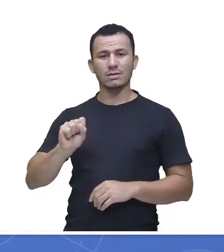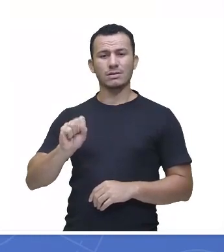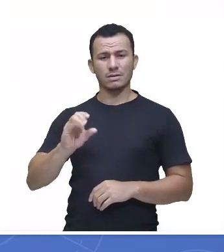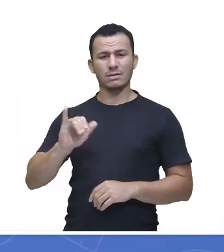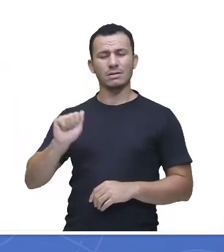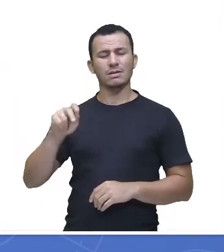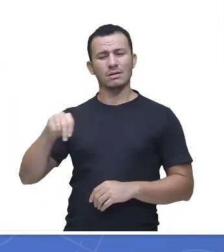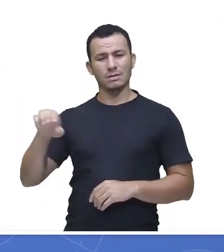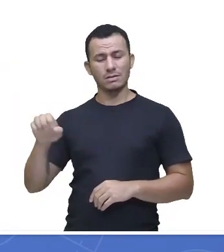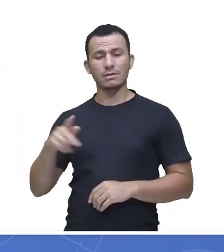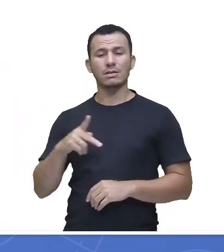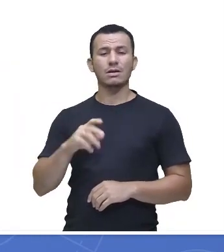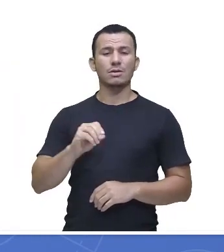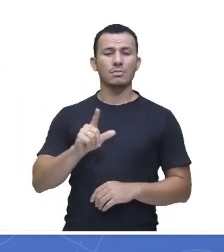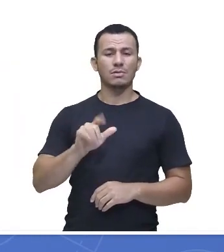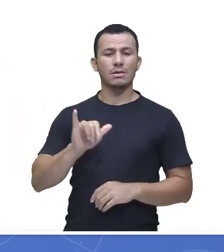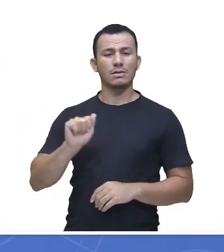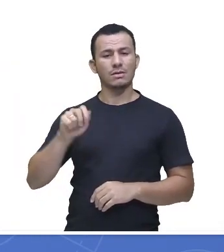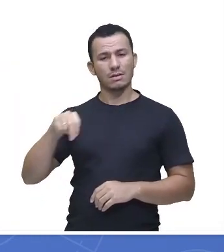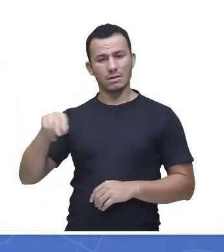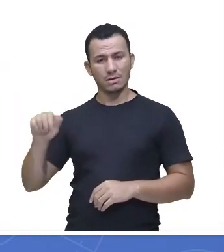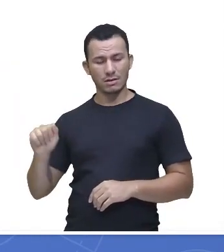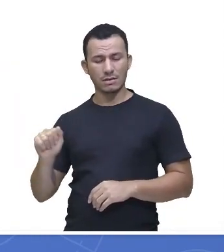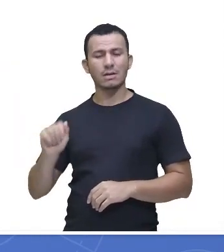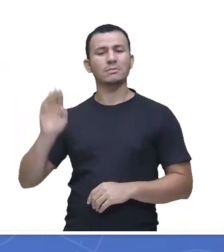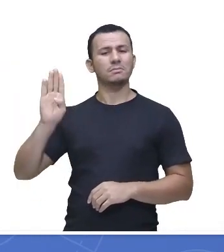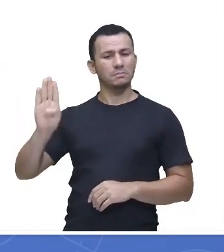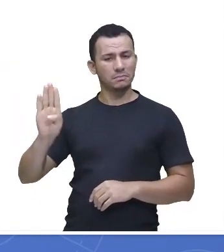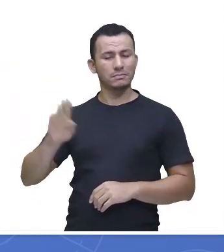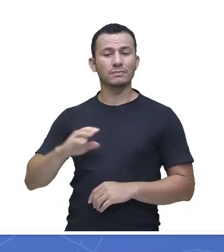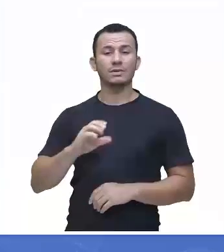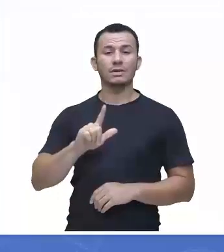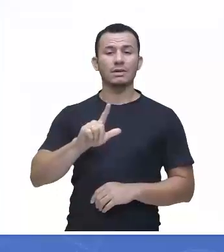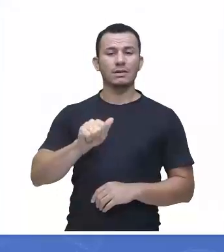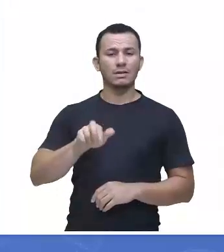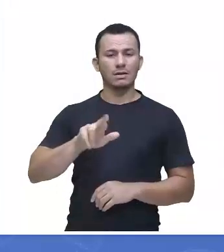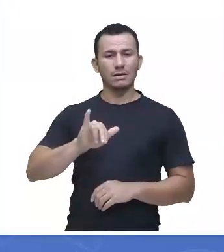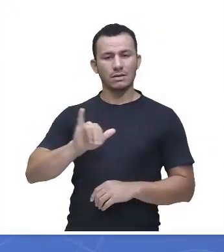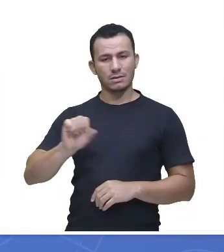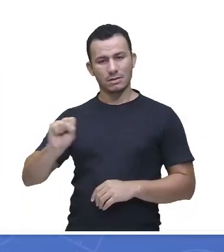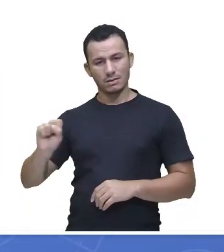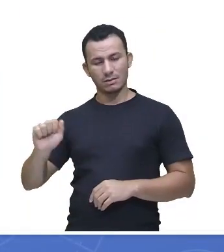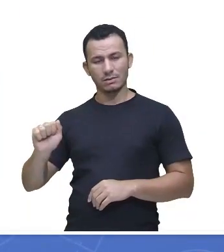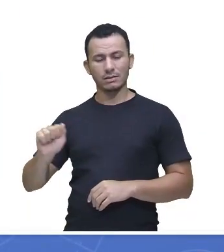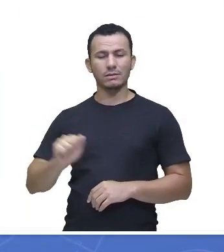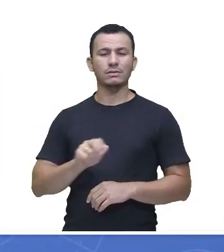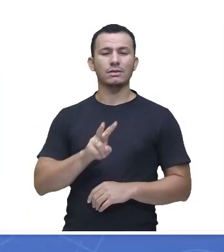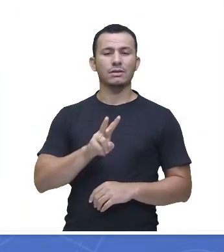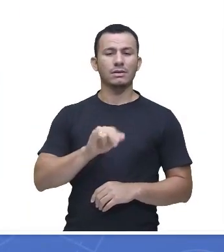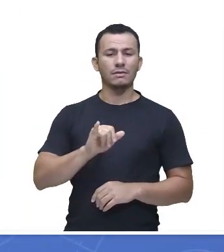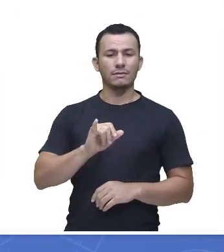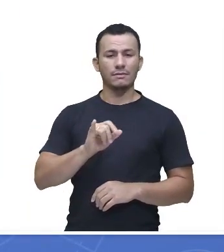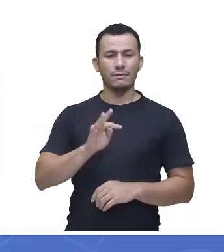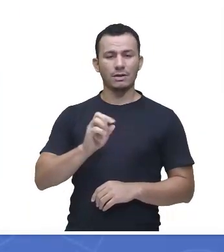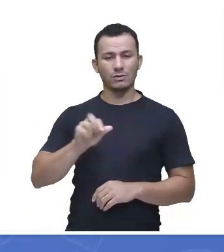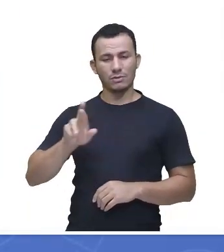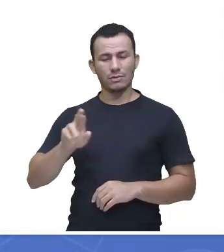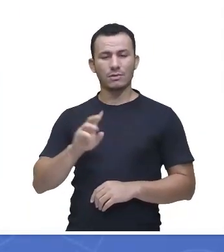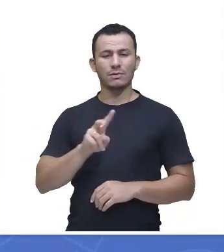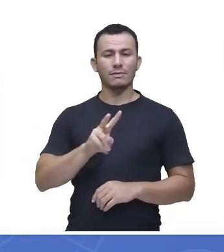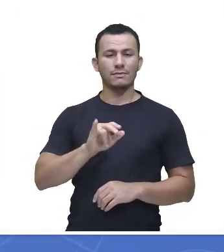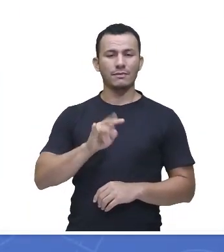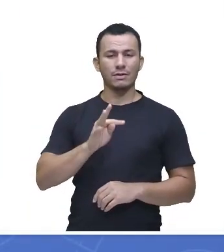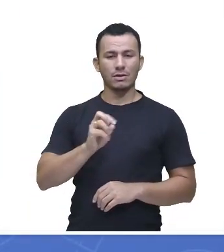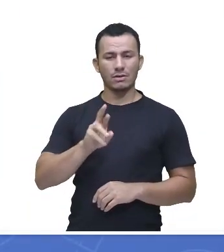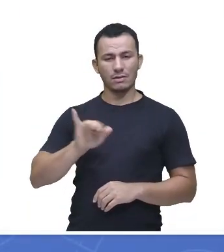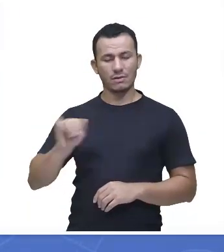Poliana, nossa, todo mundo respondendo a letra B. Larissa, Vitória, deixa eu ver quem mais.